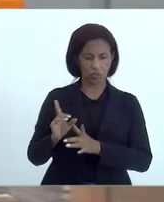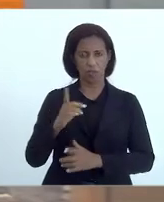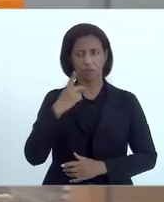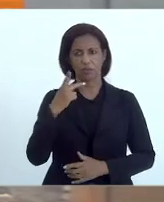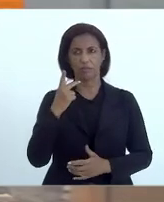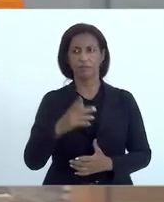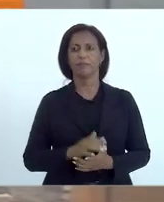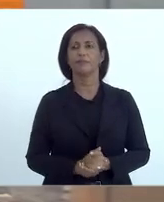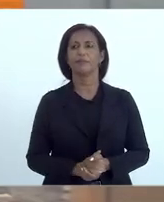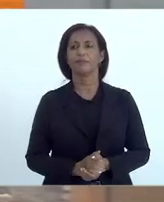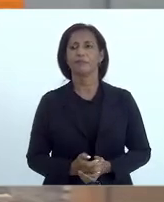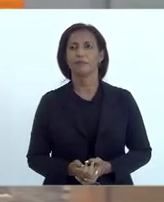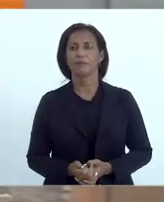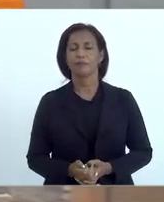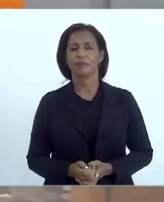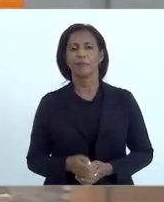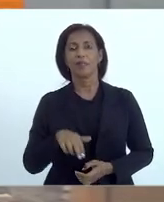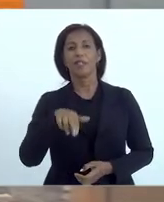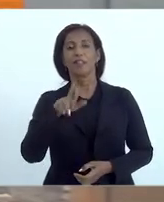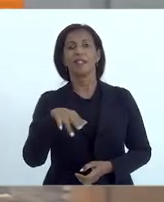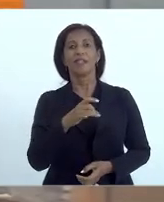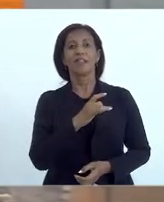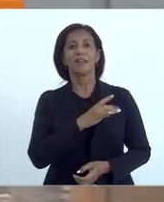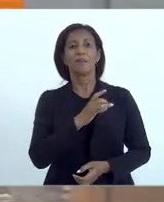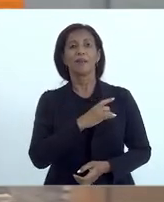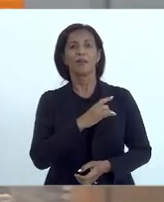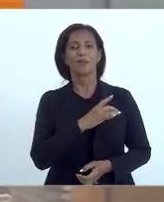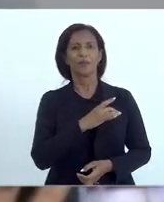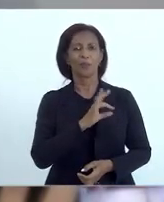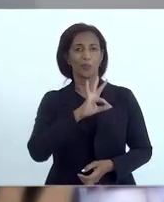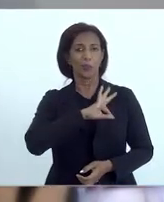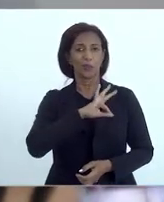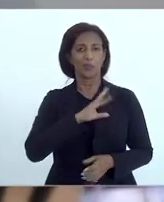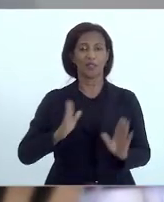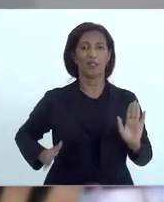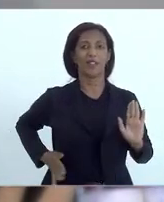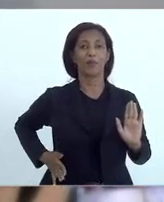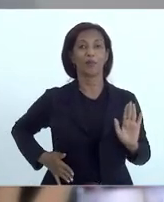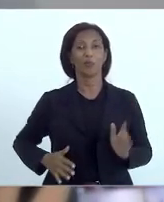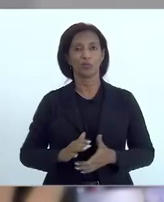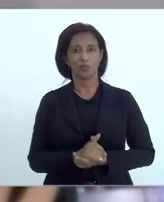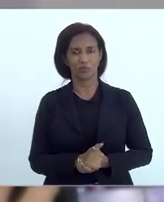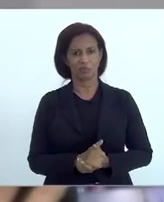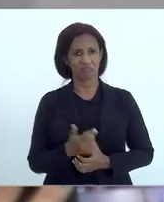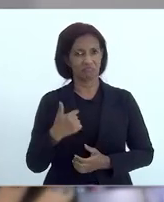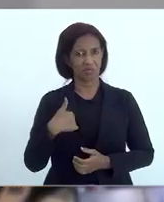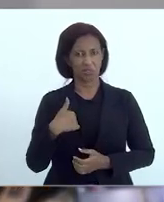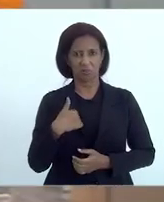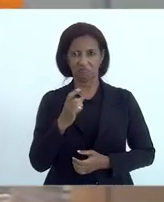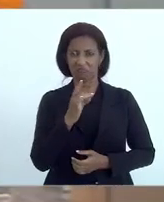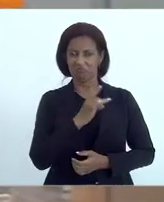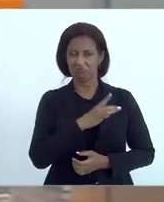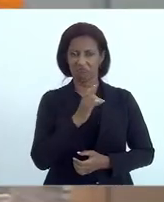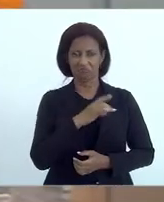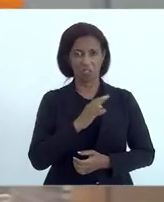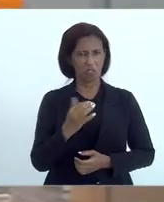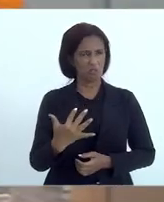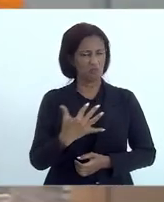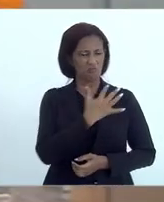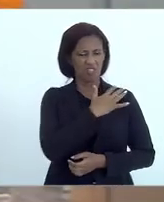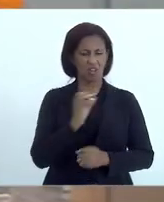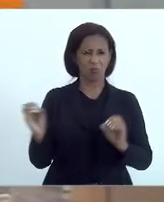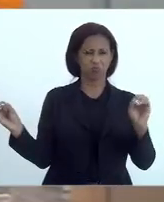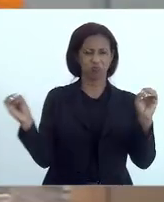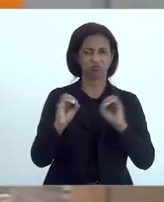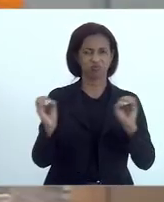resposta e quem tem medo de polícia é bandida vagabundo eu não tenho medo de polícia tem um pouco de oficial